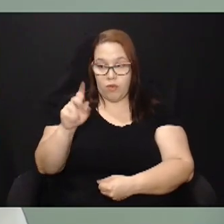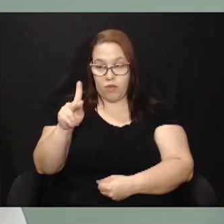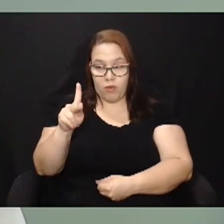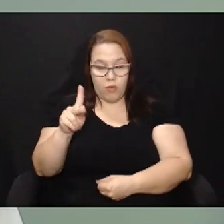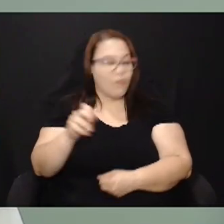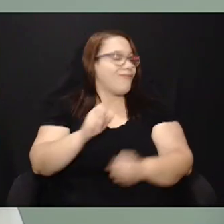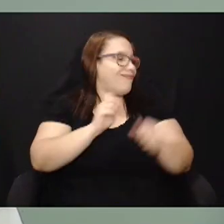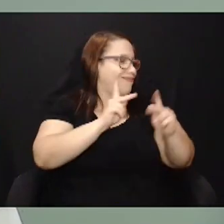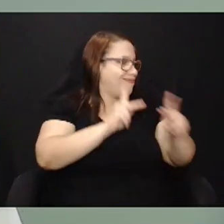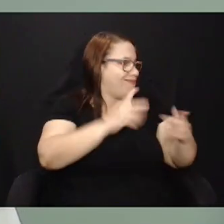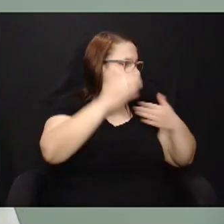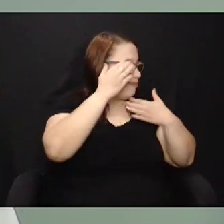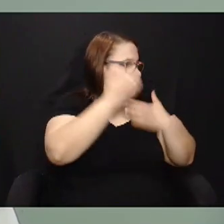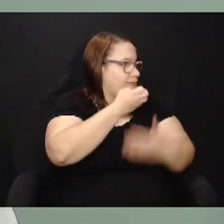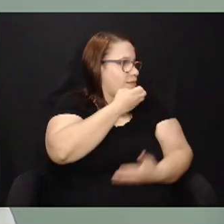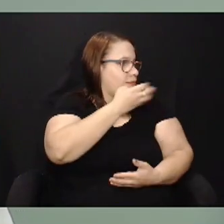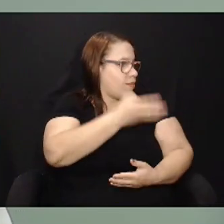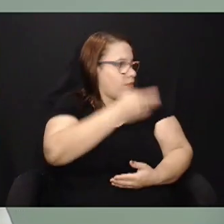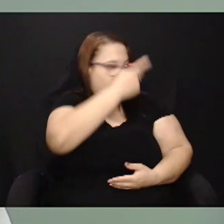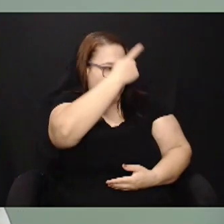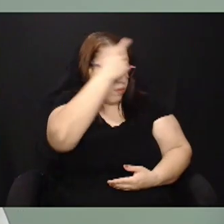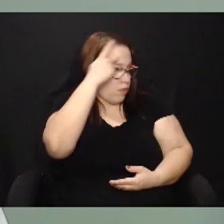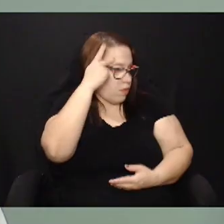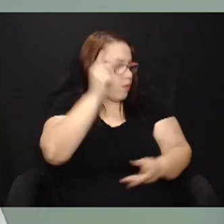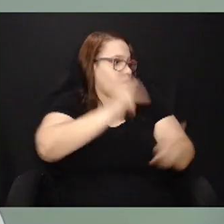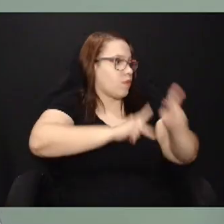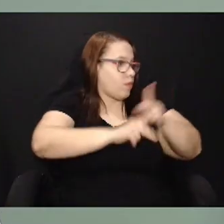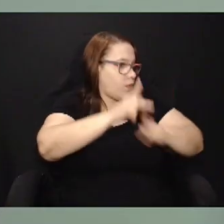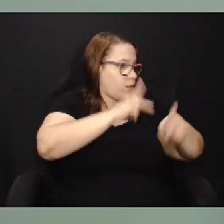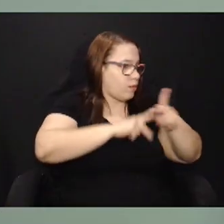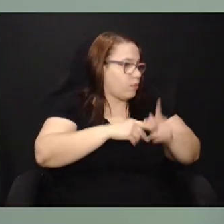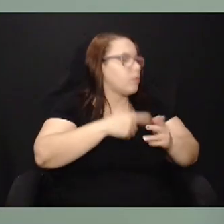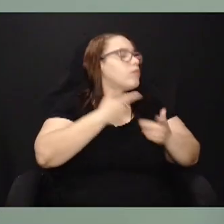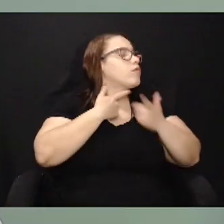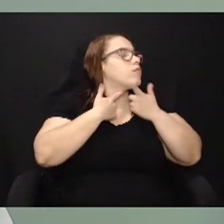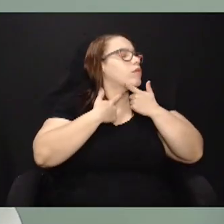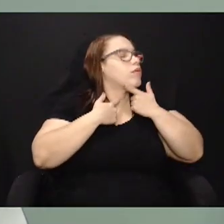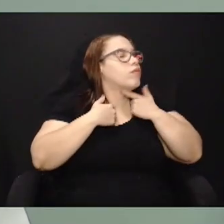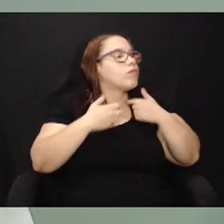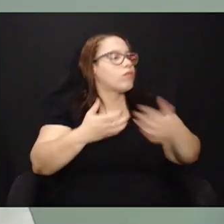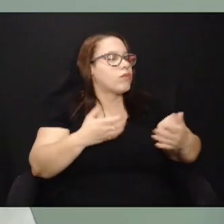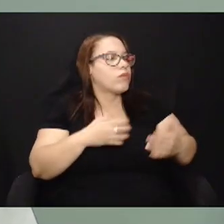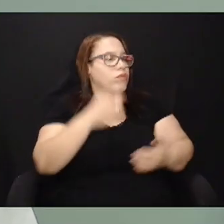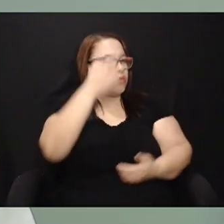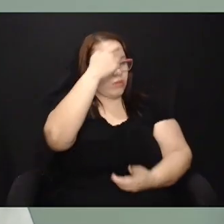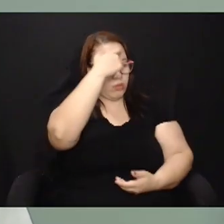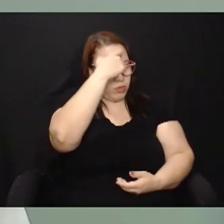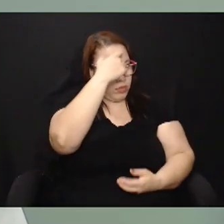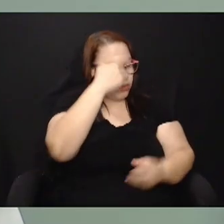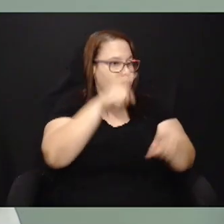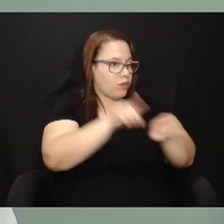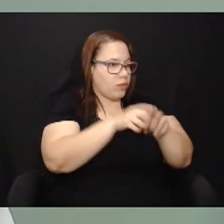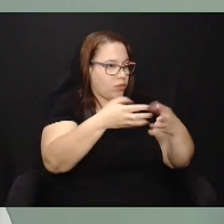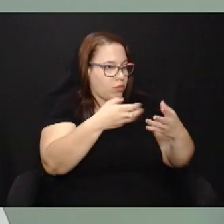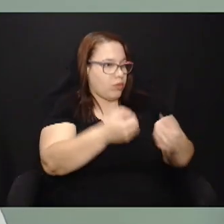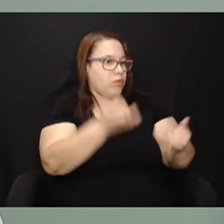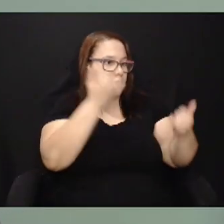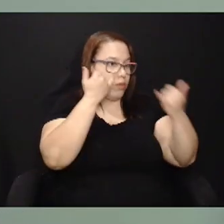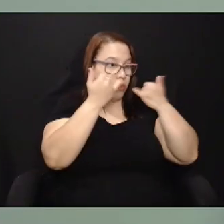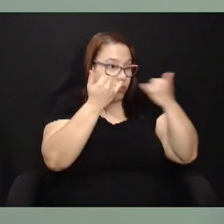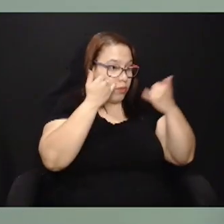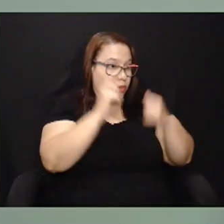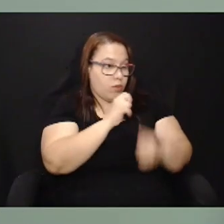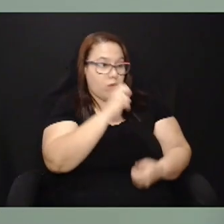então. Bom, o pessoal, né, a população que deseja se conscientizar e também receber essas informações ou até